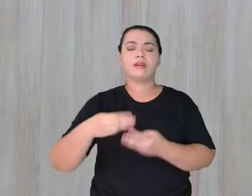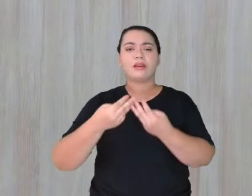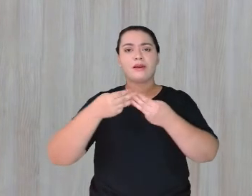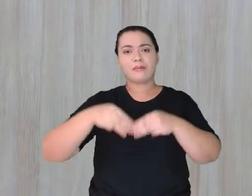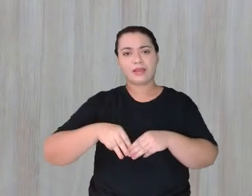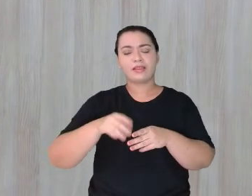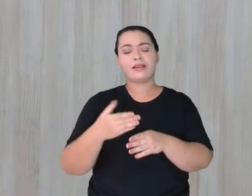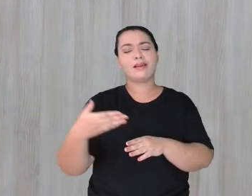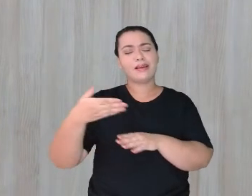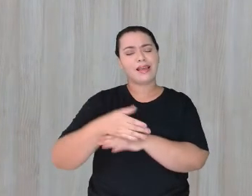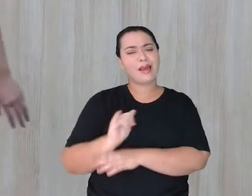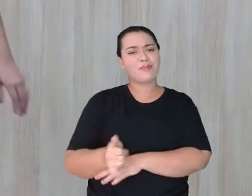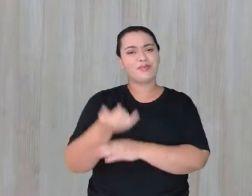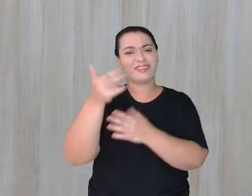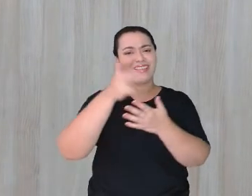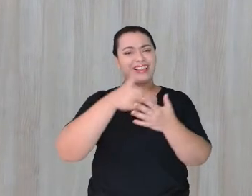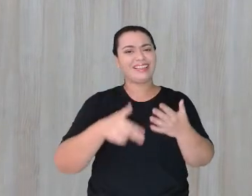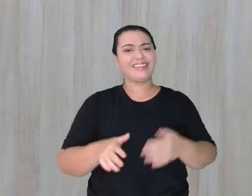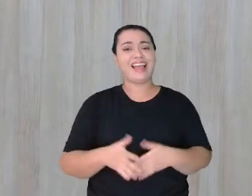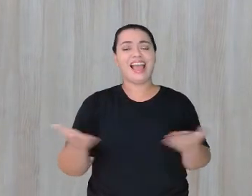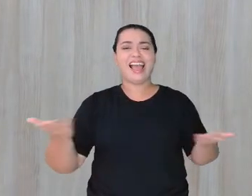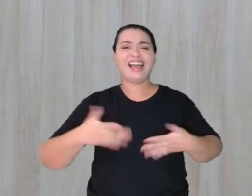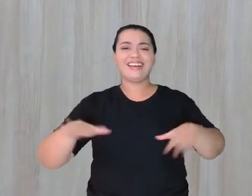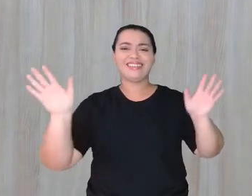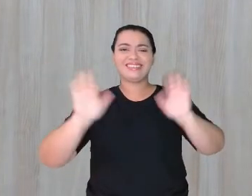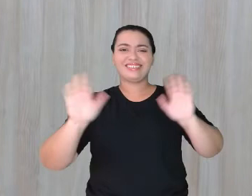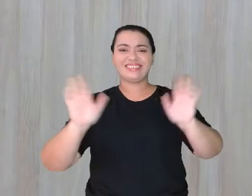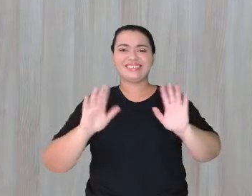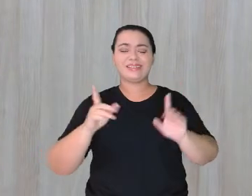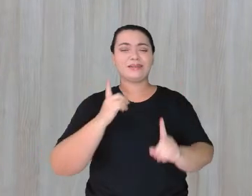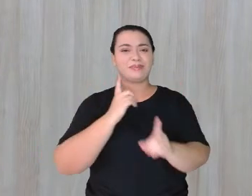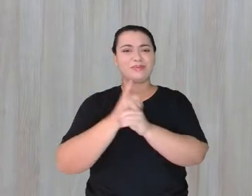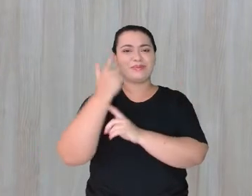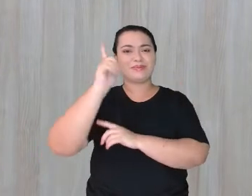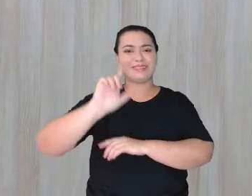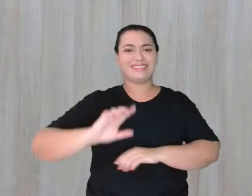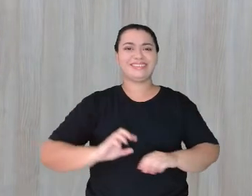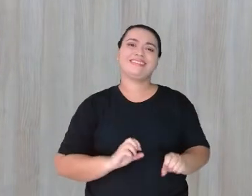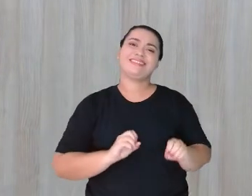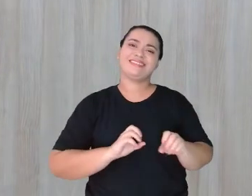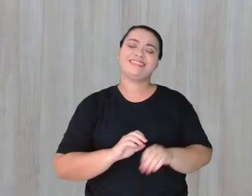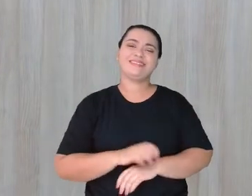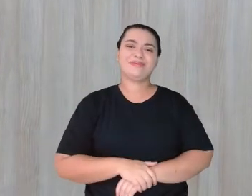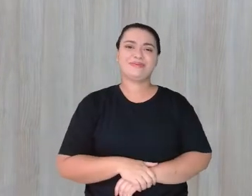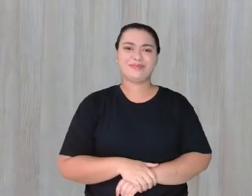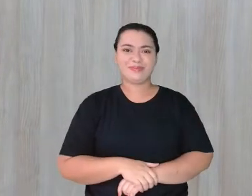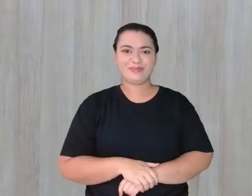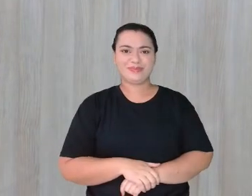aproveite as leituras. Minha gente, eu me despeço por aqui. A gente se vê na próxima aula. Até breve.